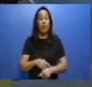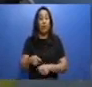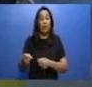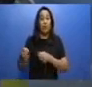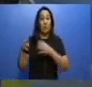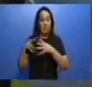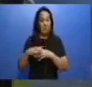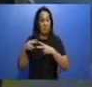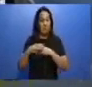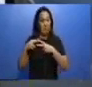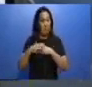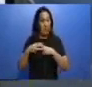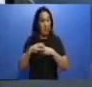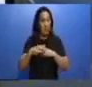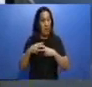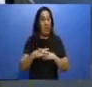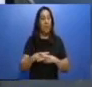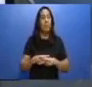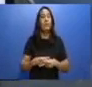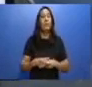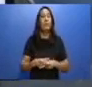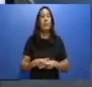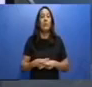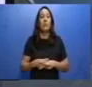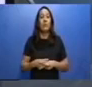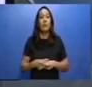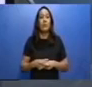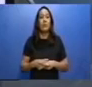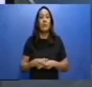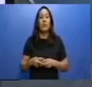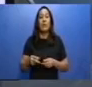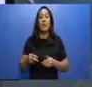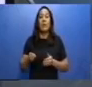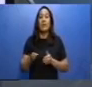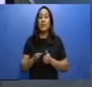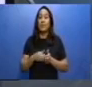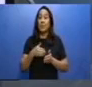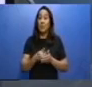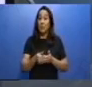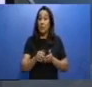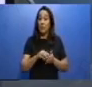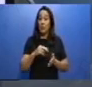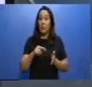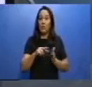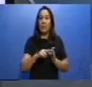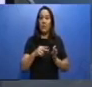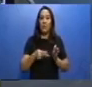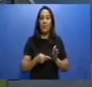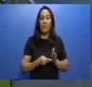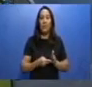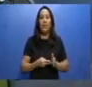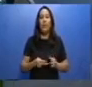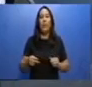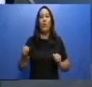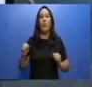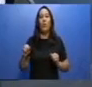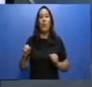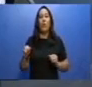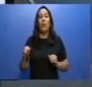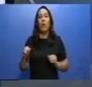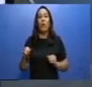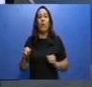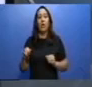tá? Tudo isso. Essas pinturas podem simbolizar ritos de passagem,